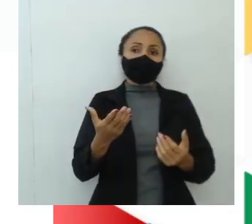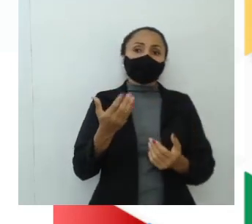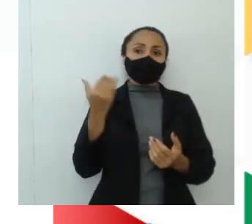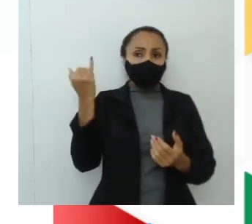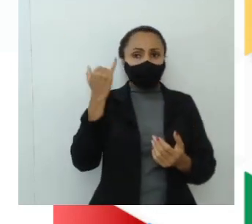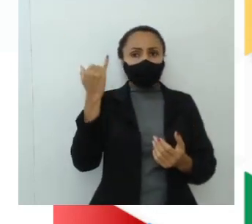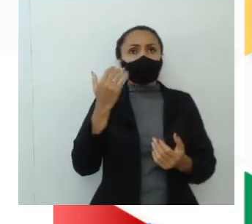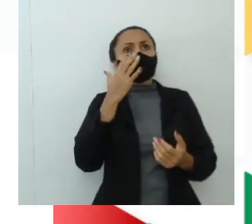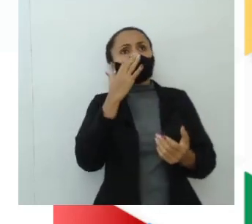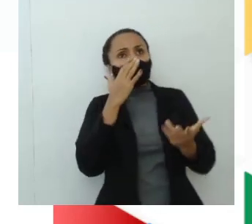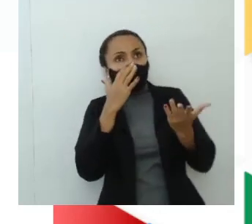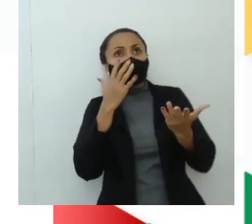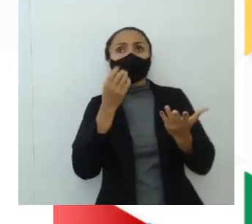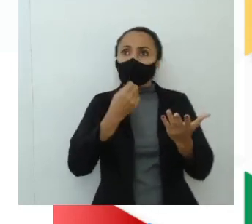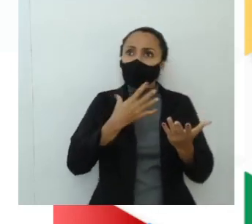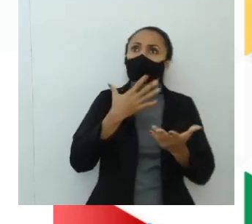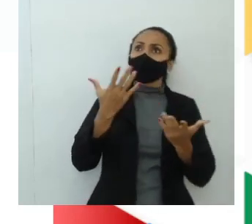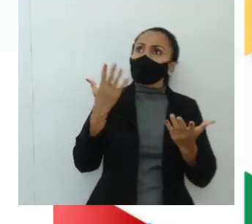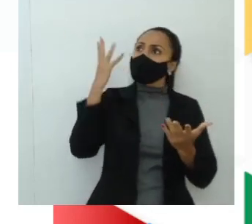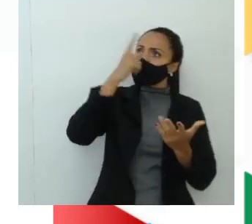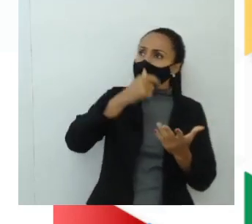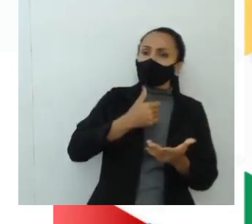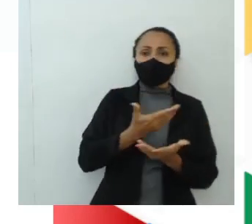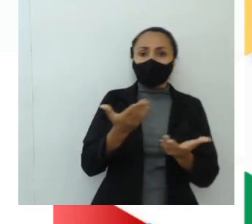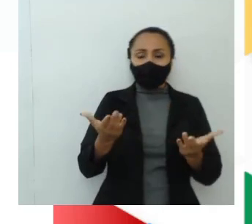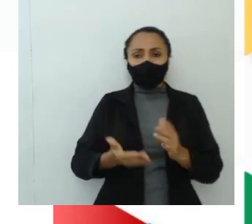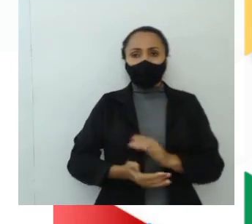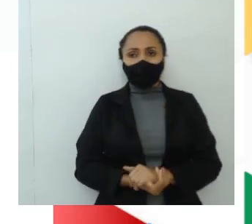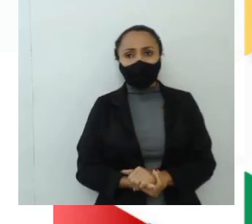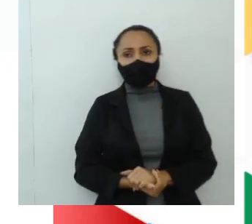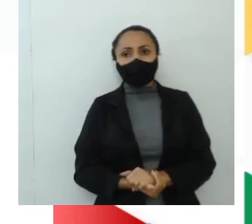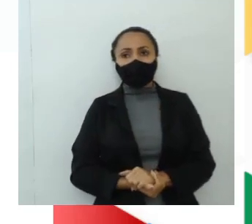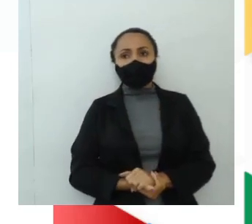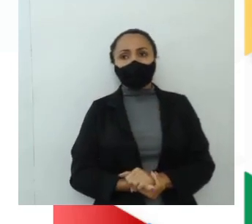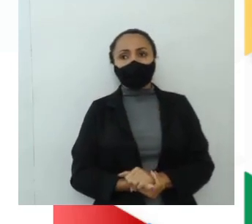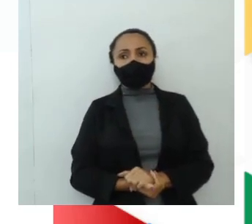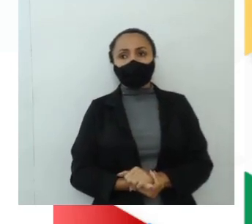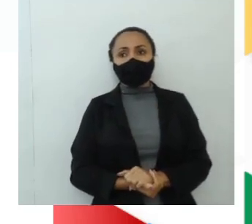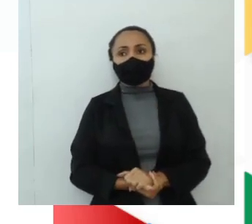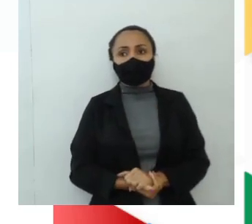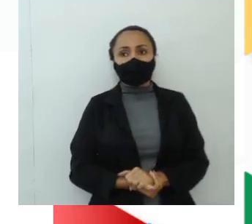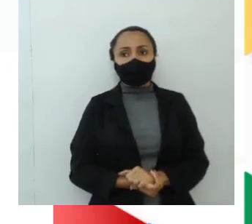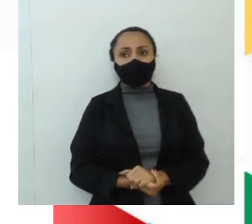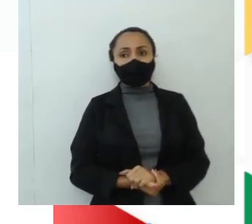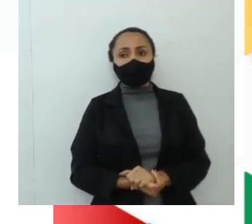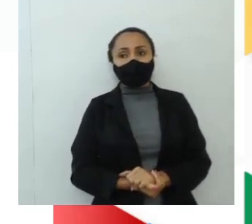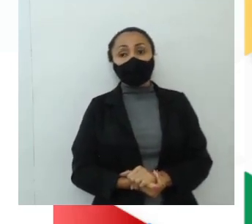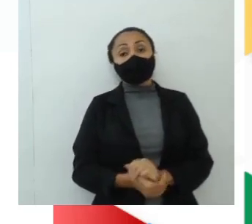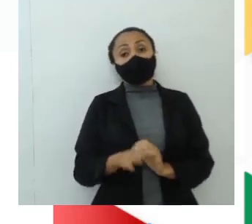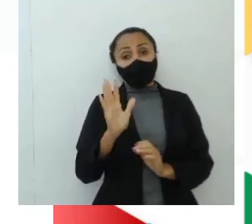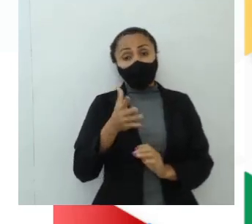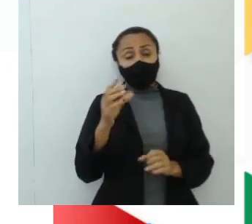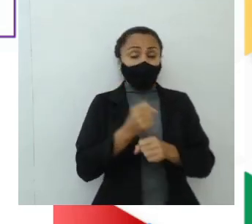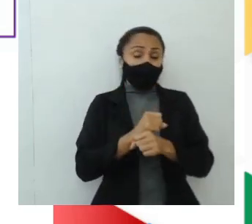meu Deus, que figura é essa? De onde esse cara tira isso? Da geometria, tá vendo aí? E já há muito